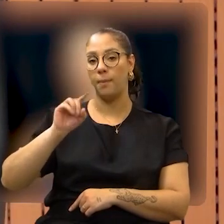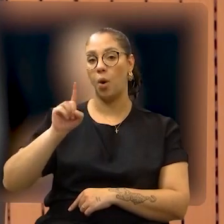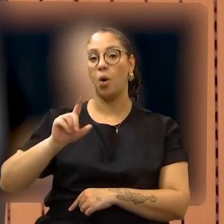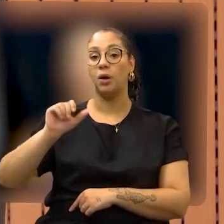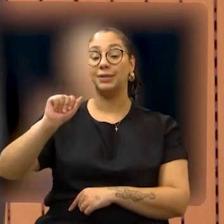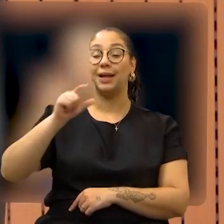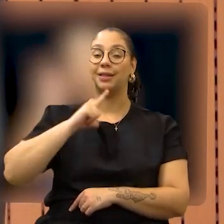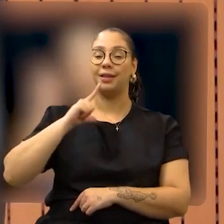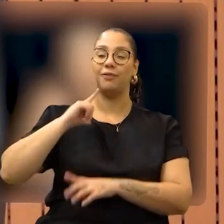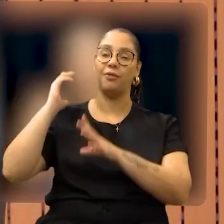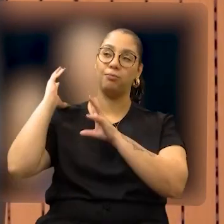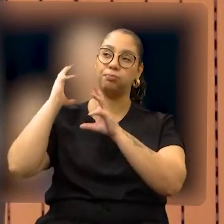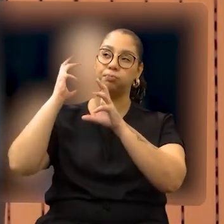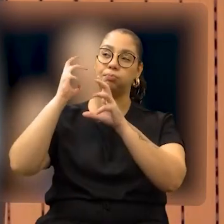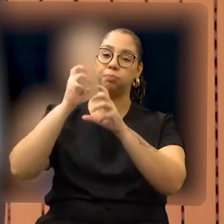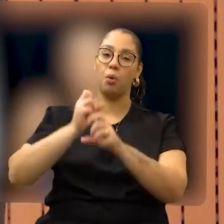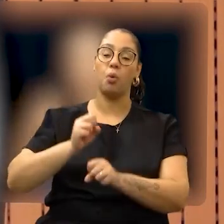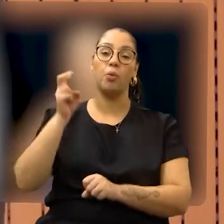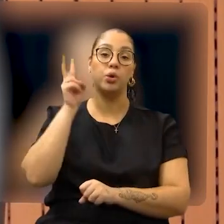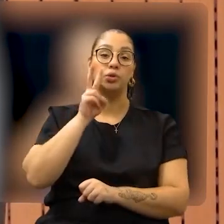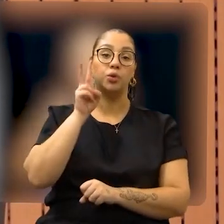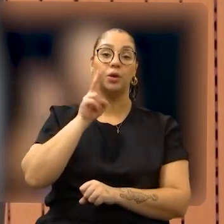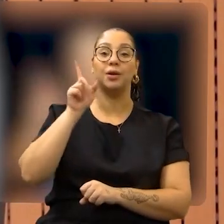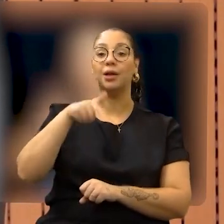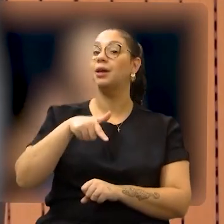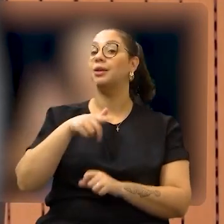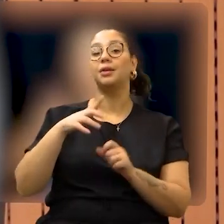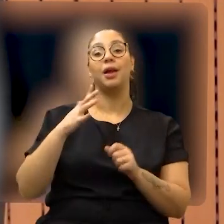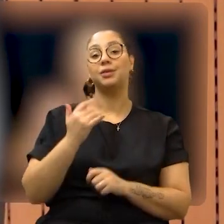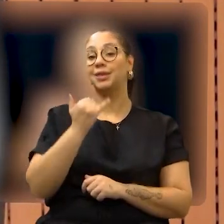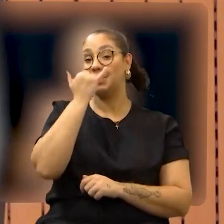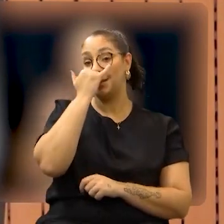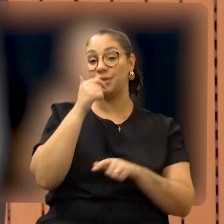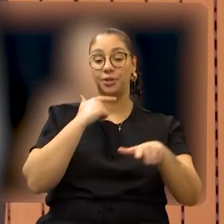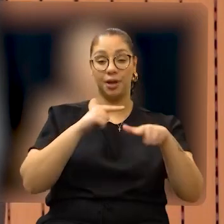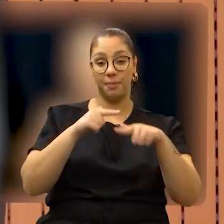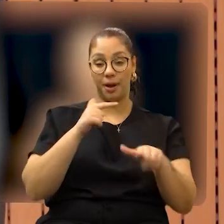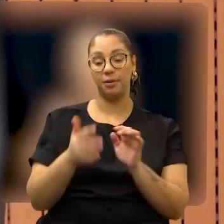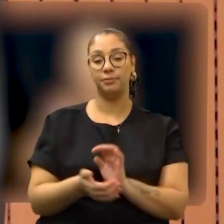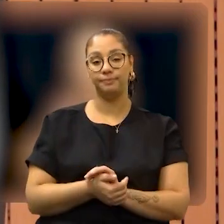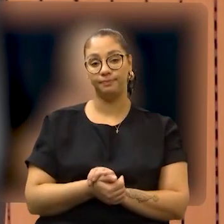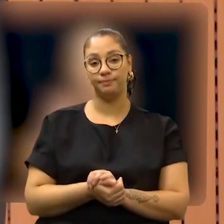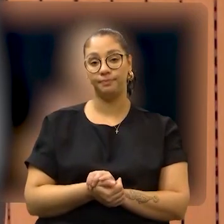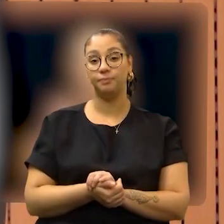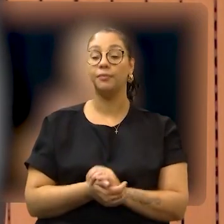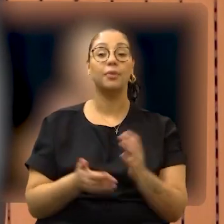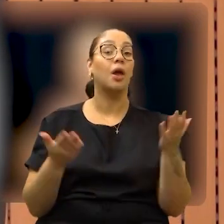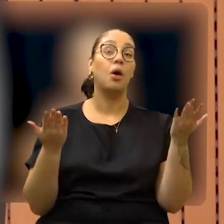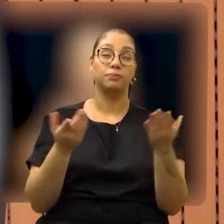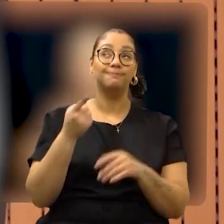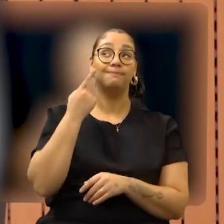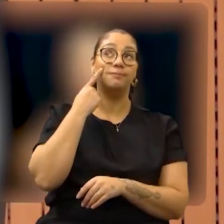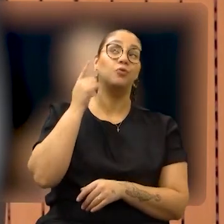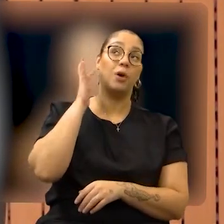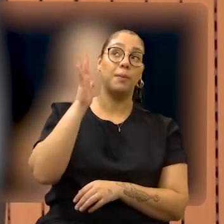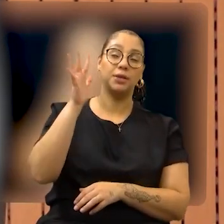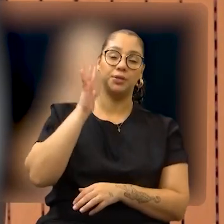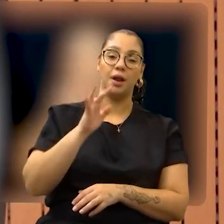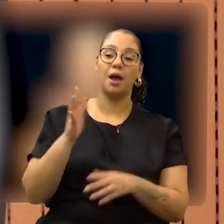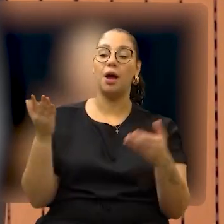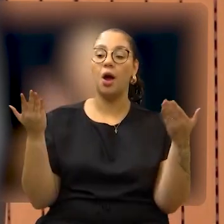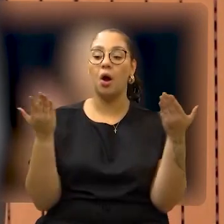como Barbosinha, fez um resgate histórico da questão dos acidentes de trabalho. Vamos supor,